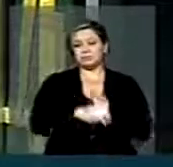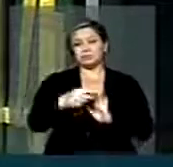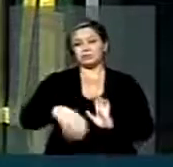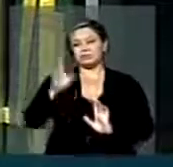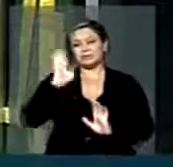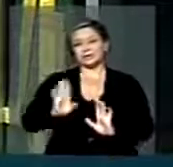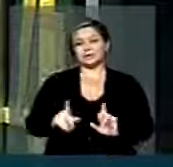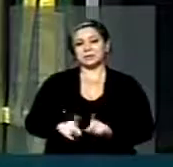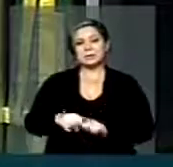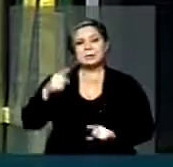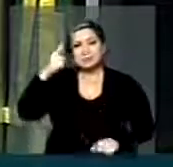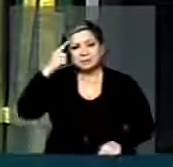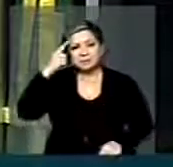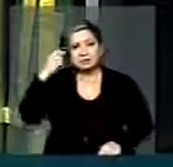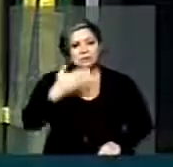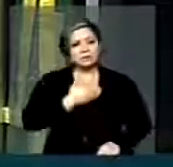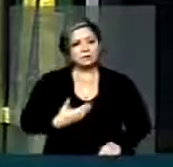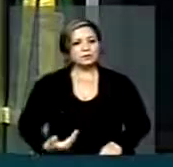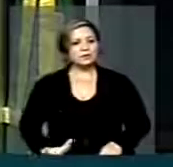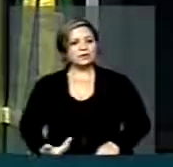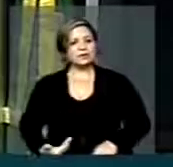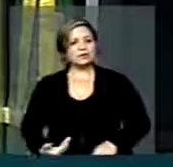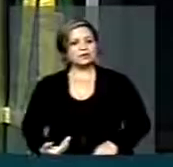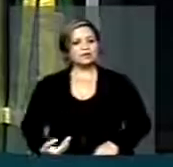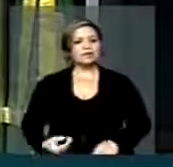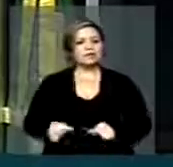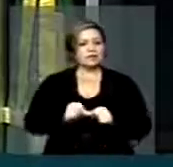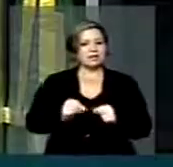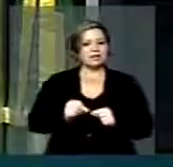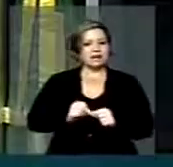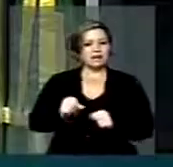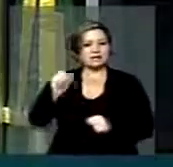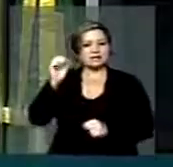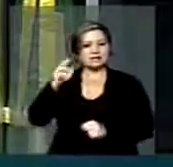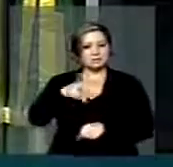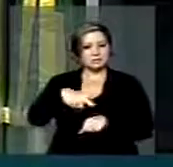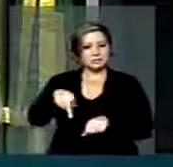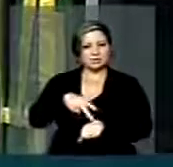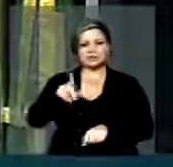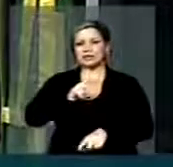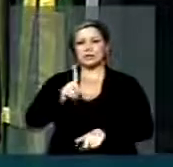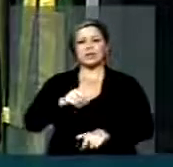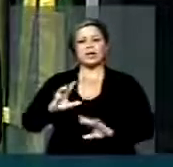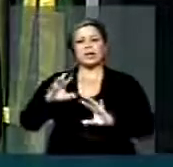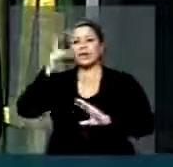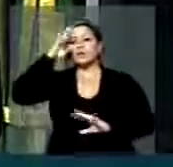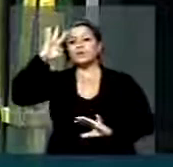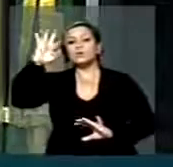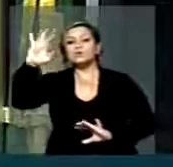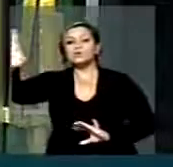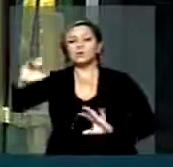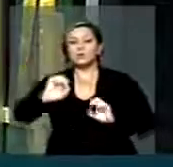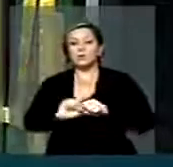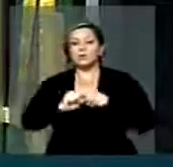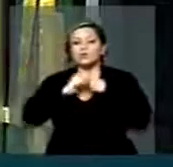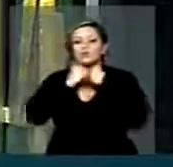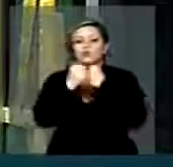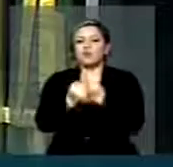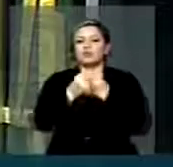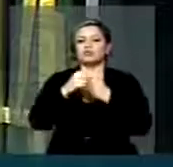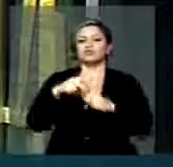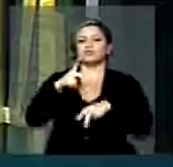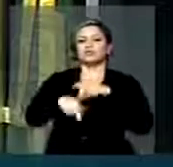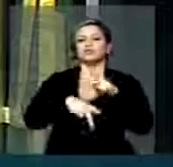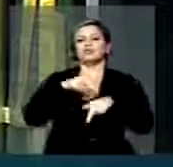é feito pelos governos, um país é feito pelas pessoas, é o esforço de cada pessoa, é o sonho de cada pessoa, é a